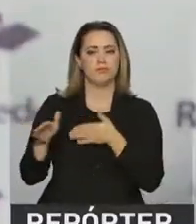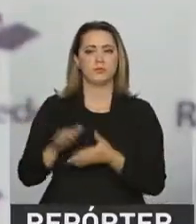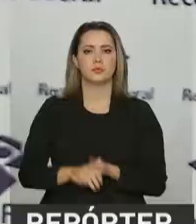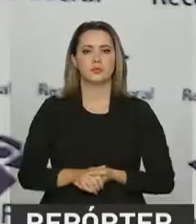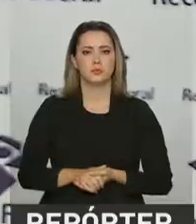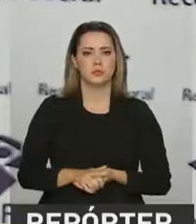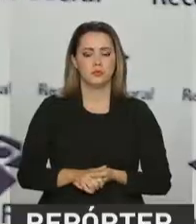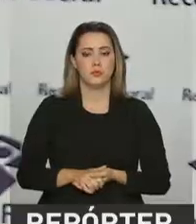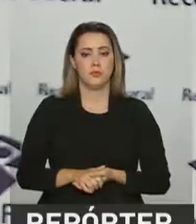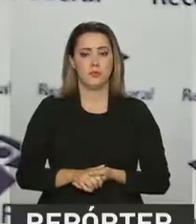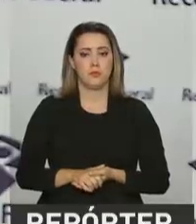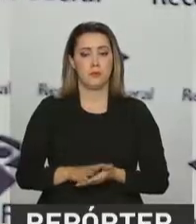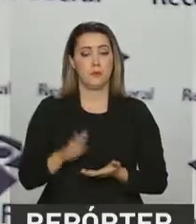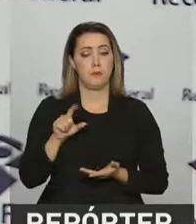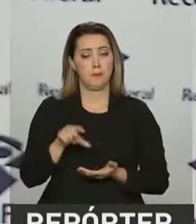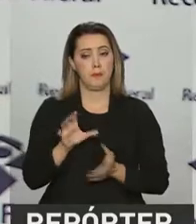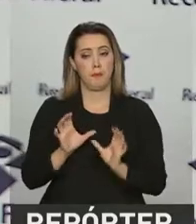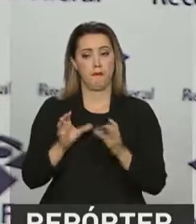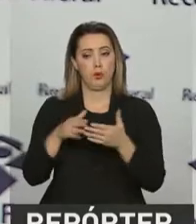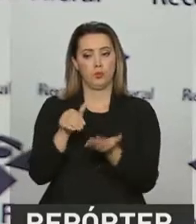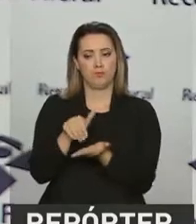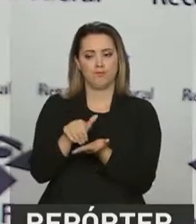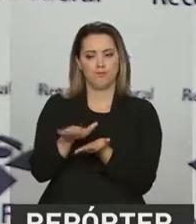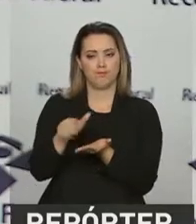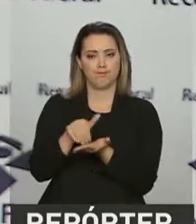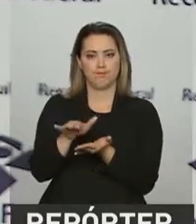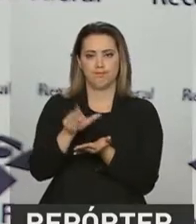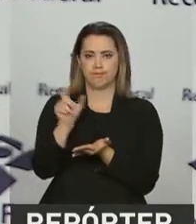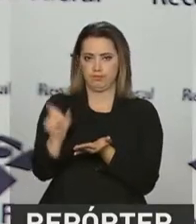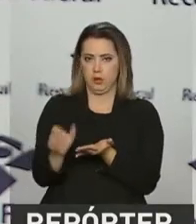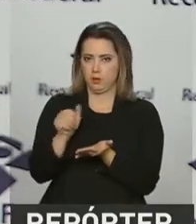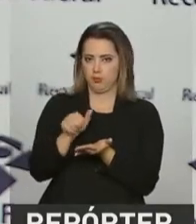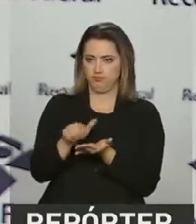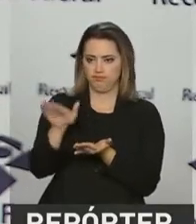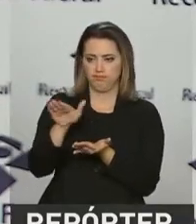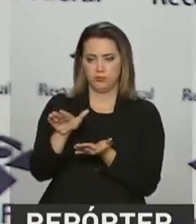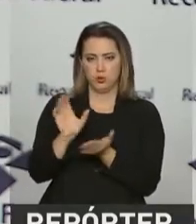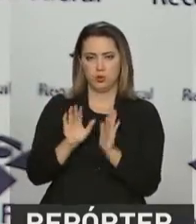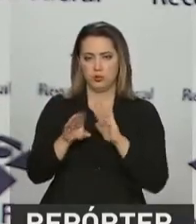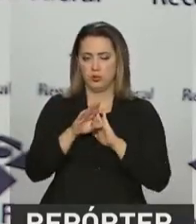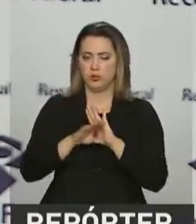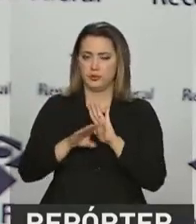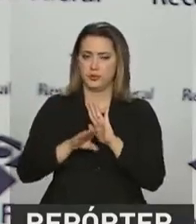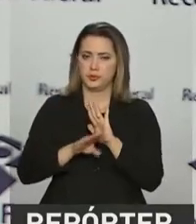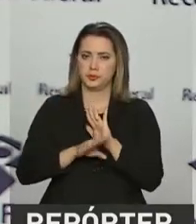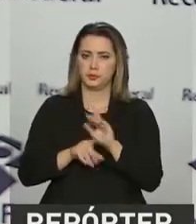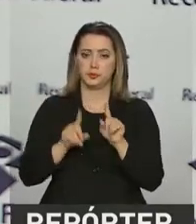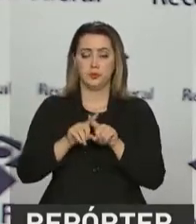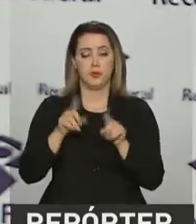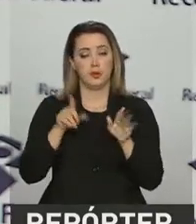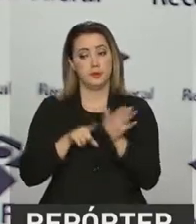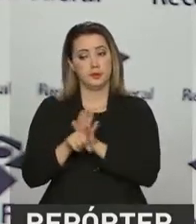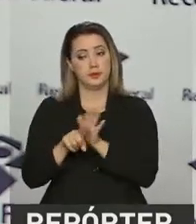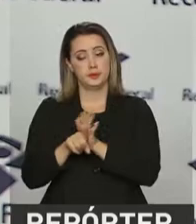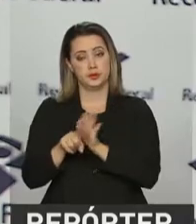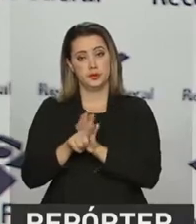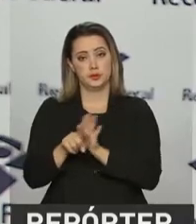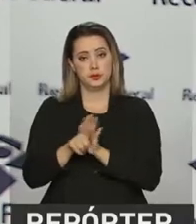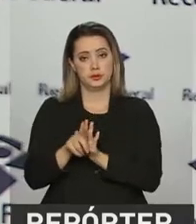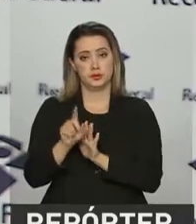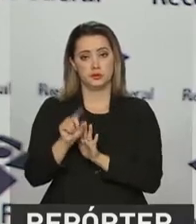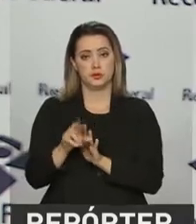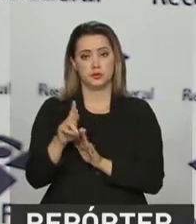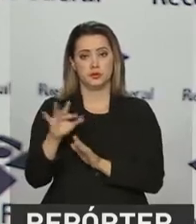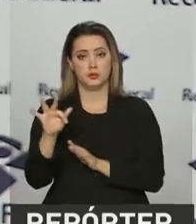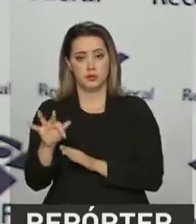programa a exclusão do da pessoa do programa embora a os órgãos de investigação e no qual a receita